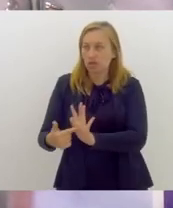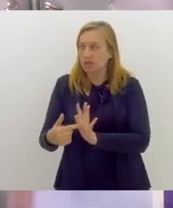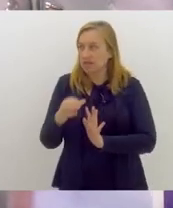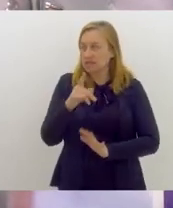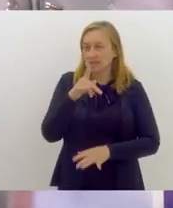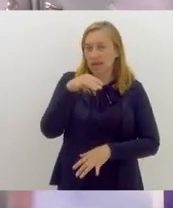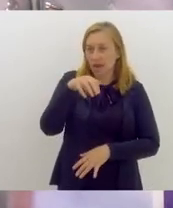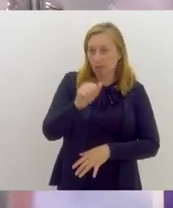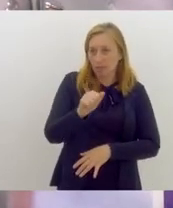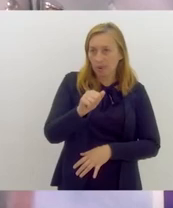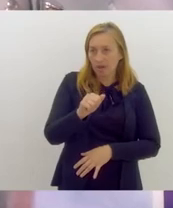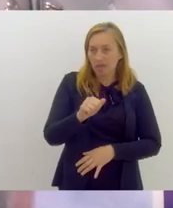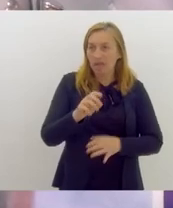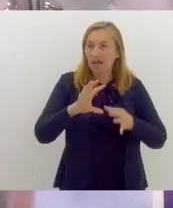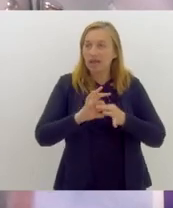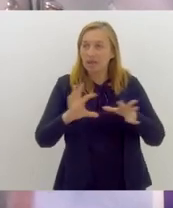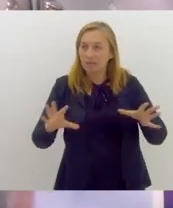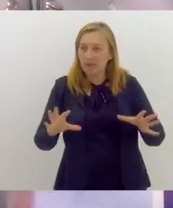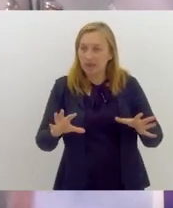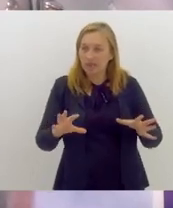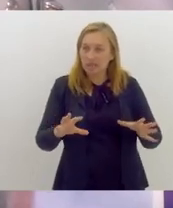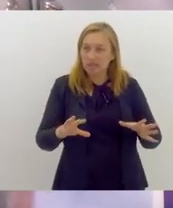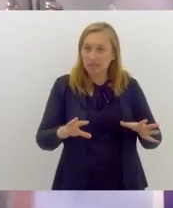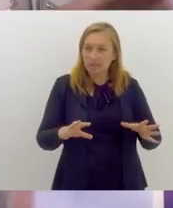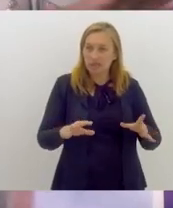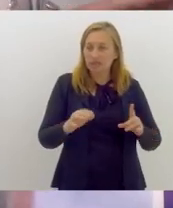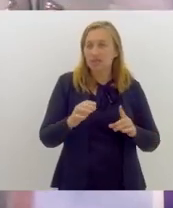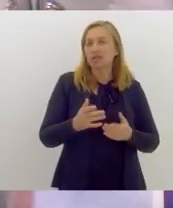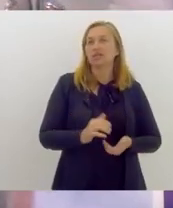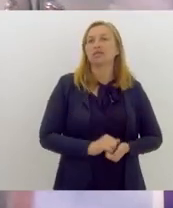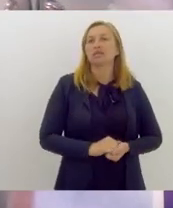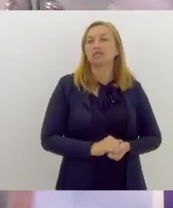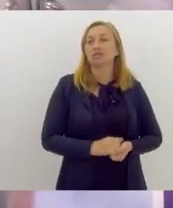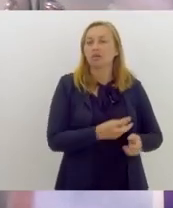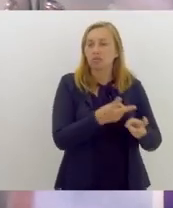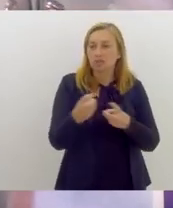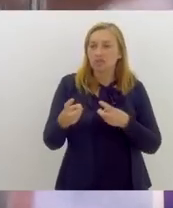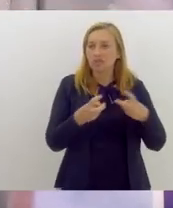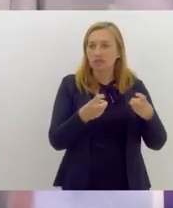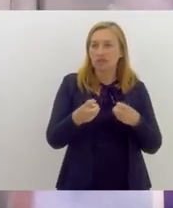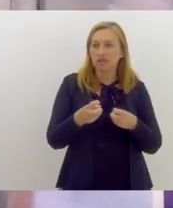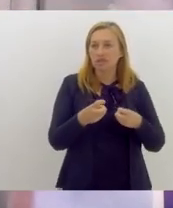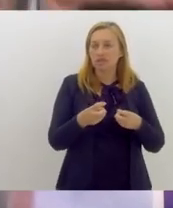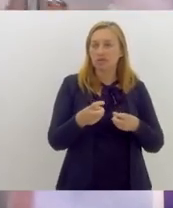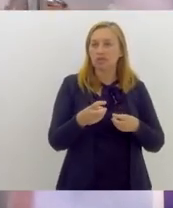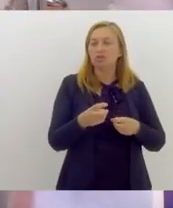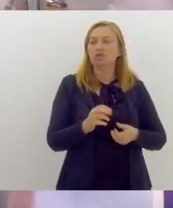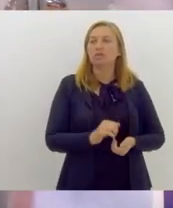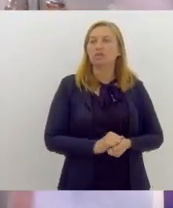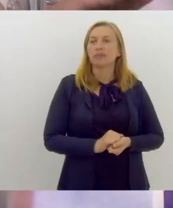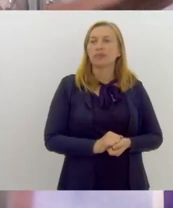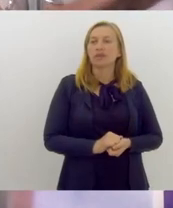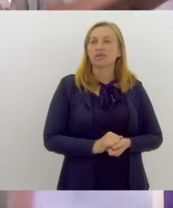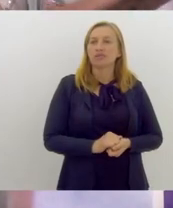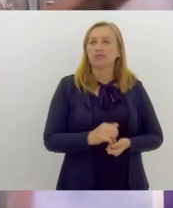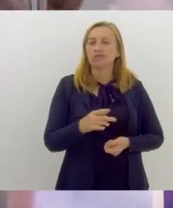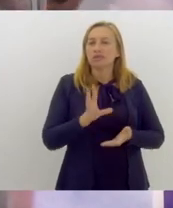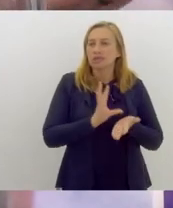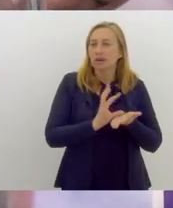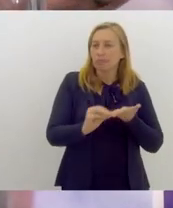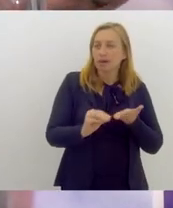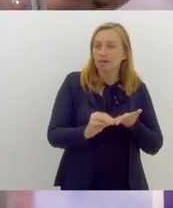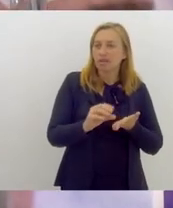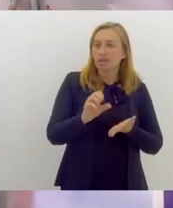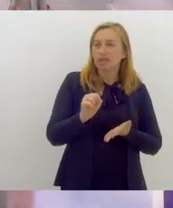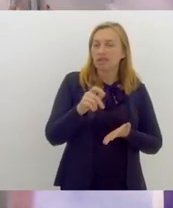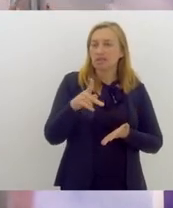é o fato da deliberação quanto a inexigibilidade em observação diploma legal vigente que foi apostado na pauta da